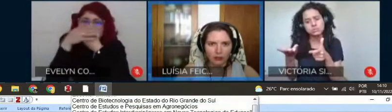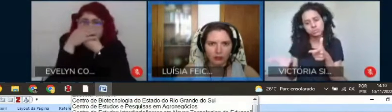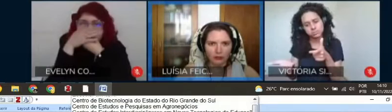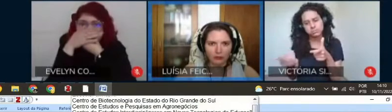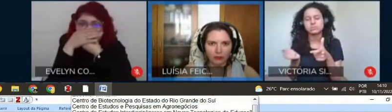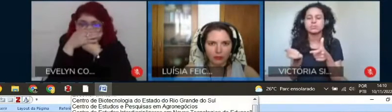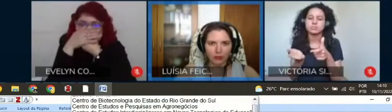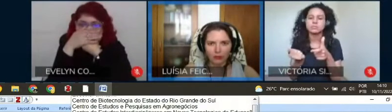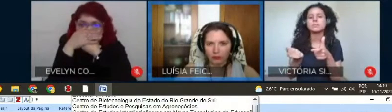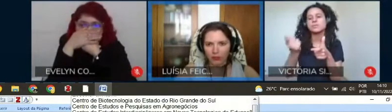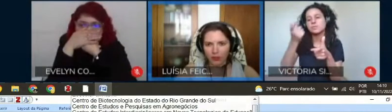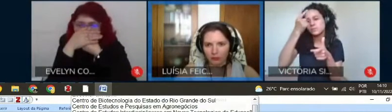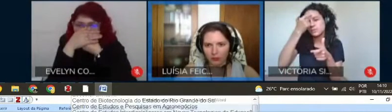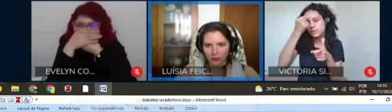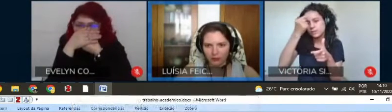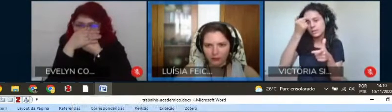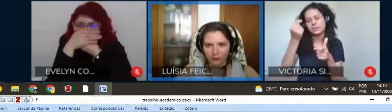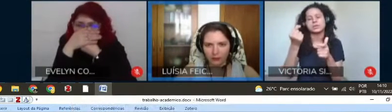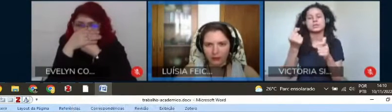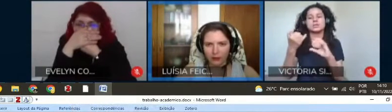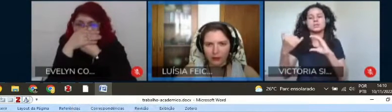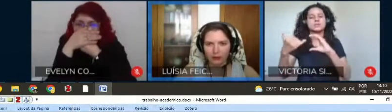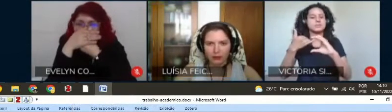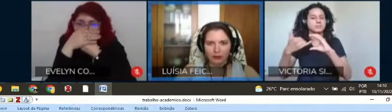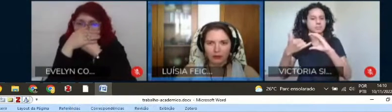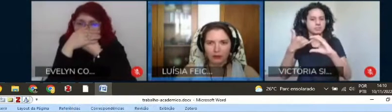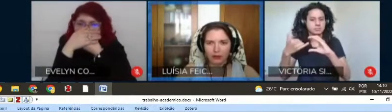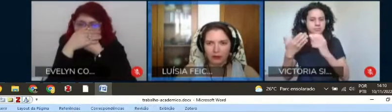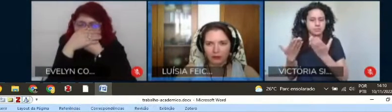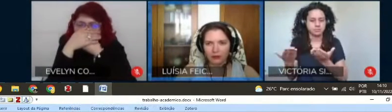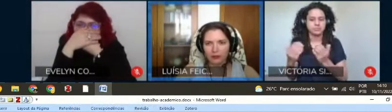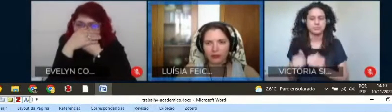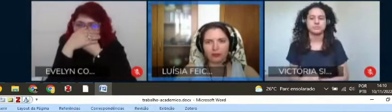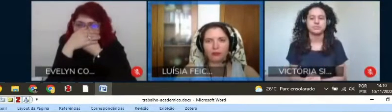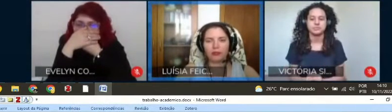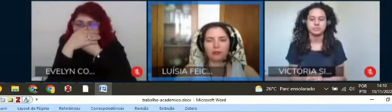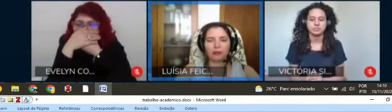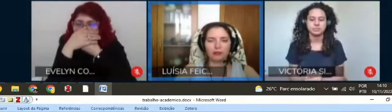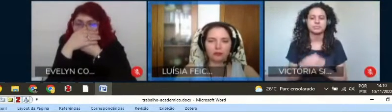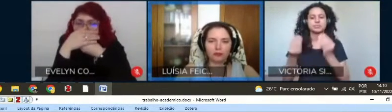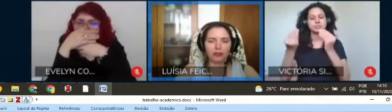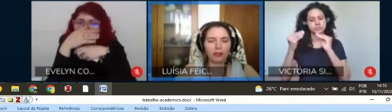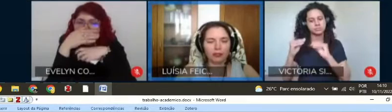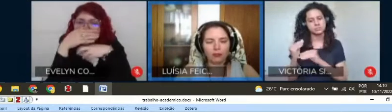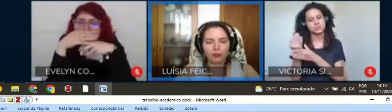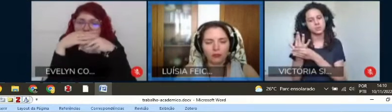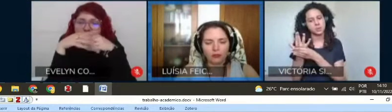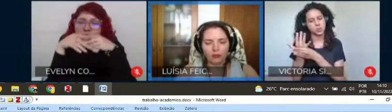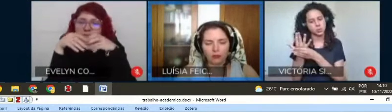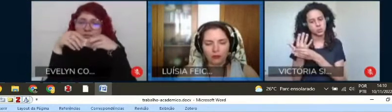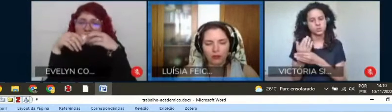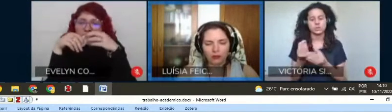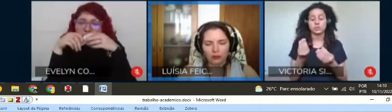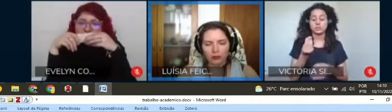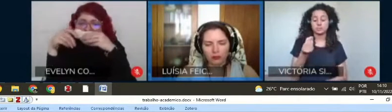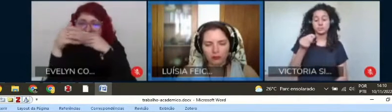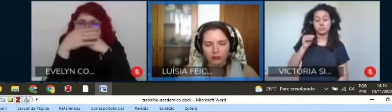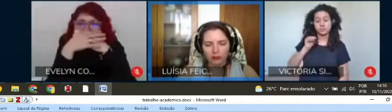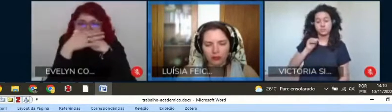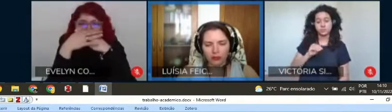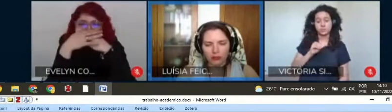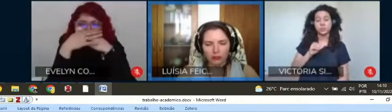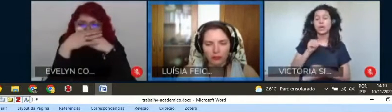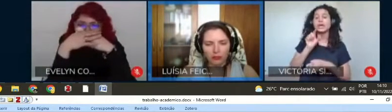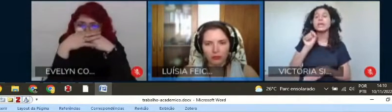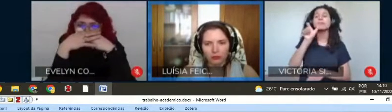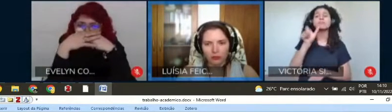Faculdade de Biblioteconomia e Comunicação, né? E da Universidade Federal do Rio Grande do Sul. Daí aqui no lugar